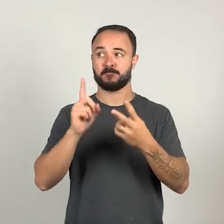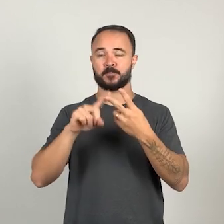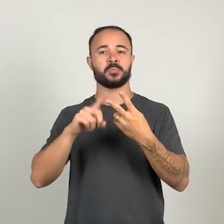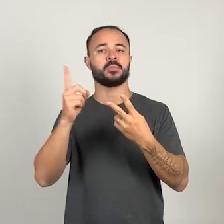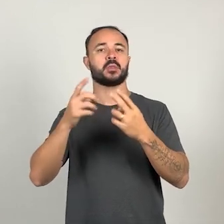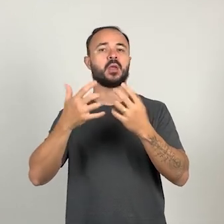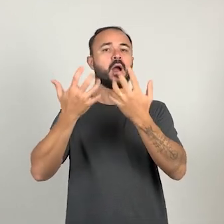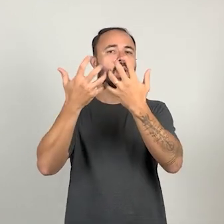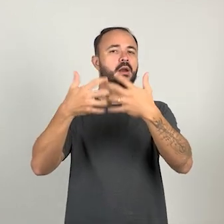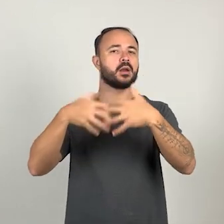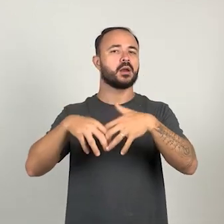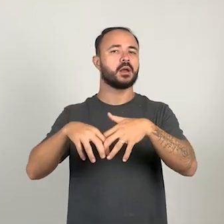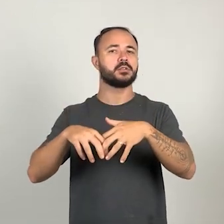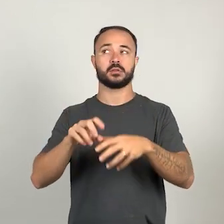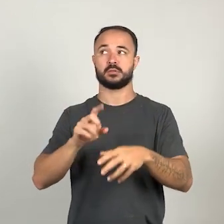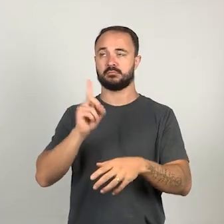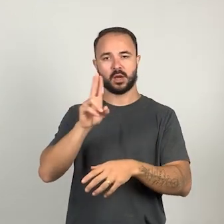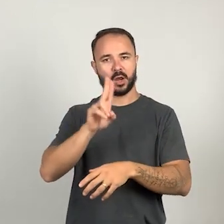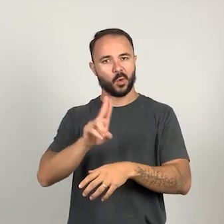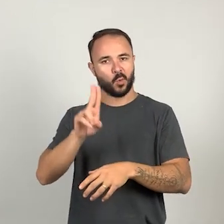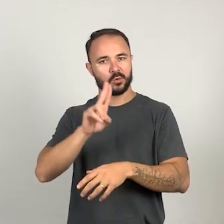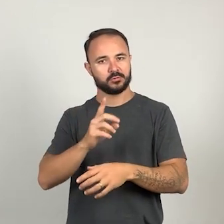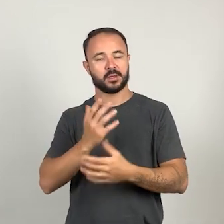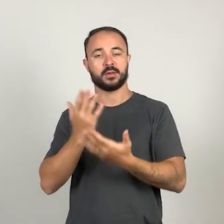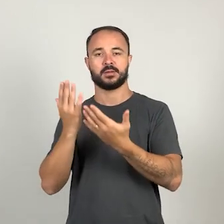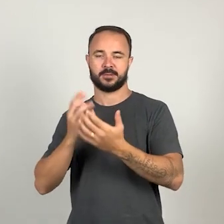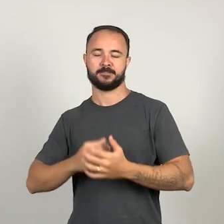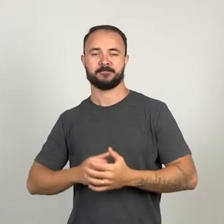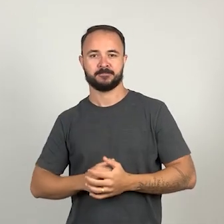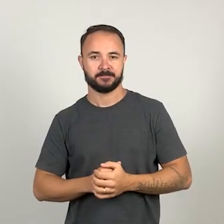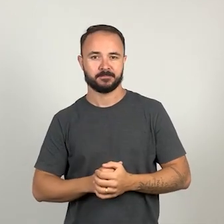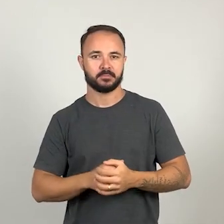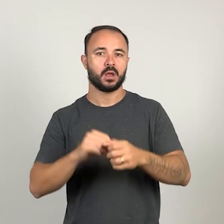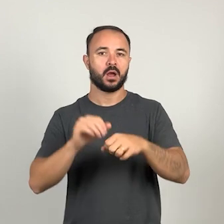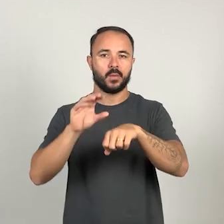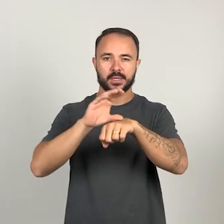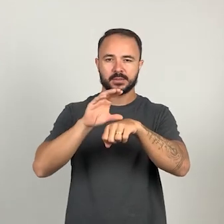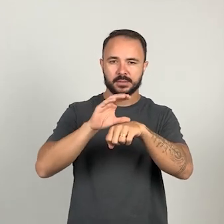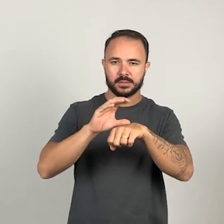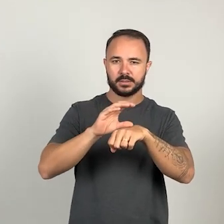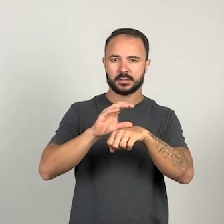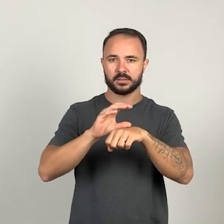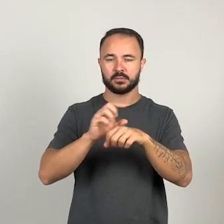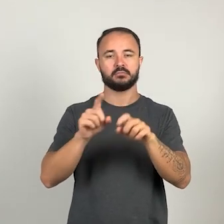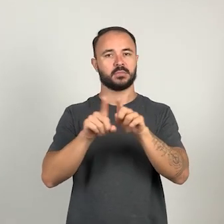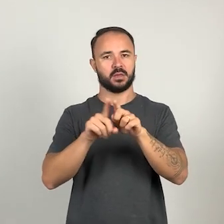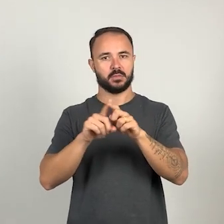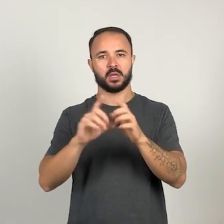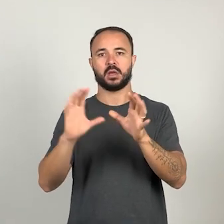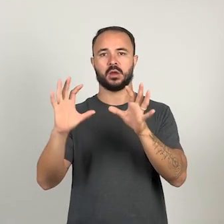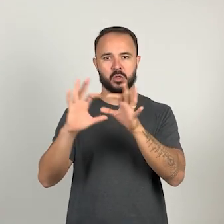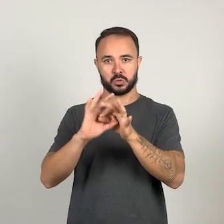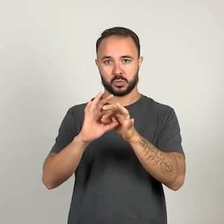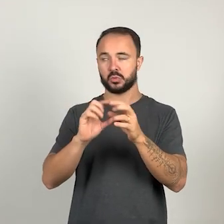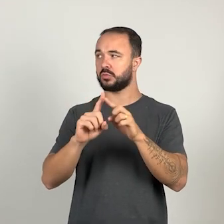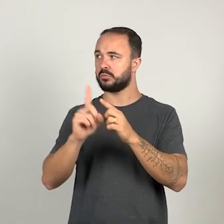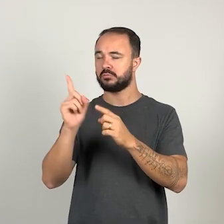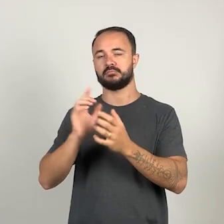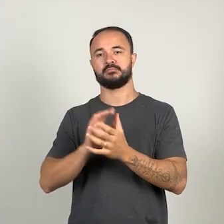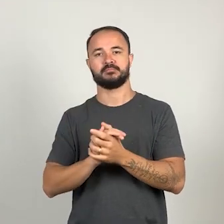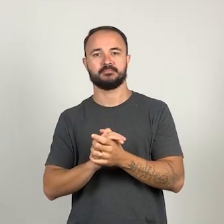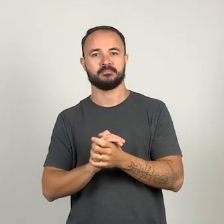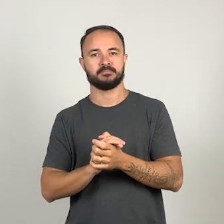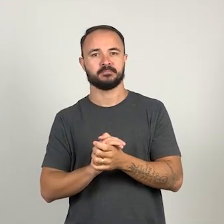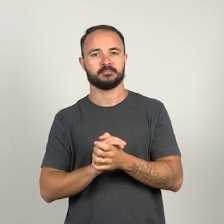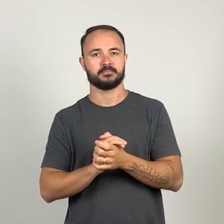na base do nosso sistema será uma com 40 dentes, cinza, acoplada a duas engrenagens com 8 dentes, e na parte de baixo